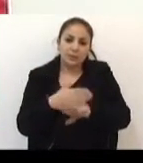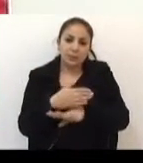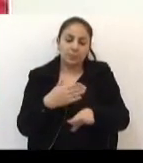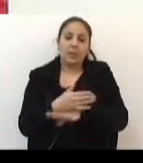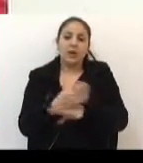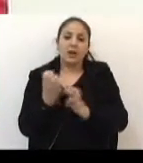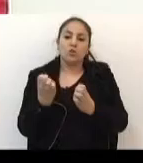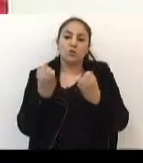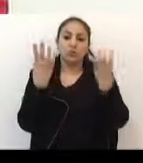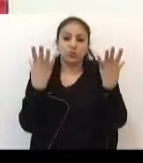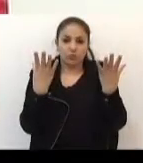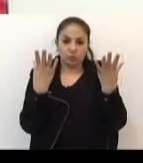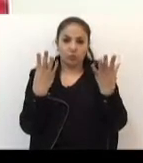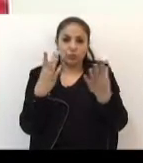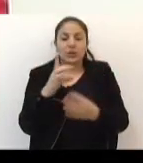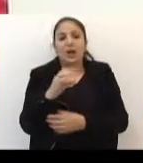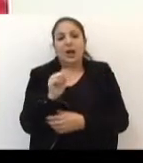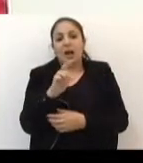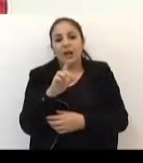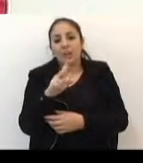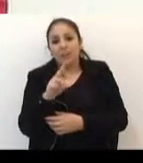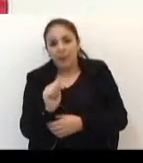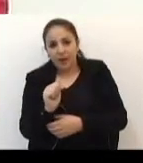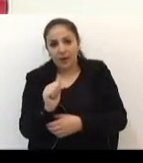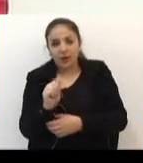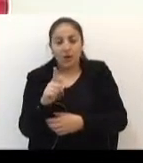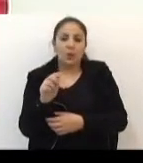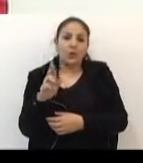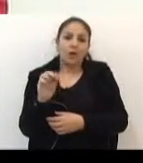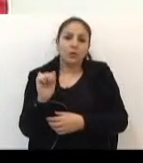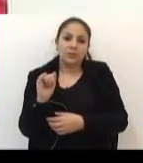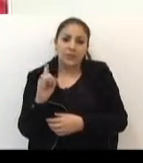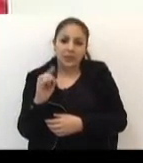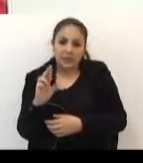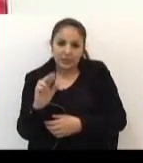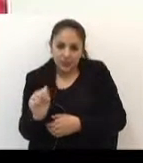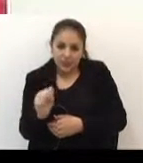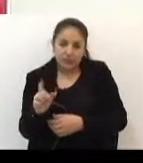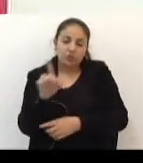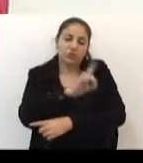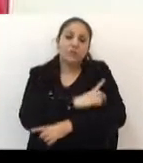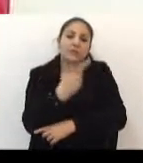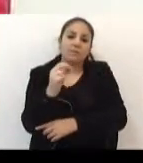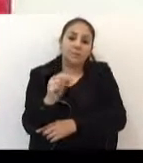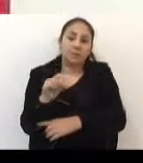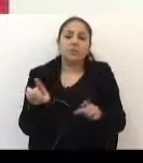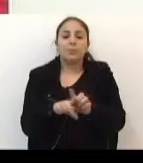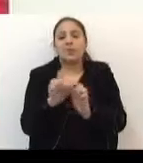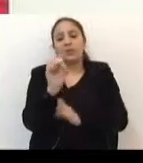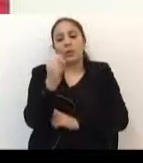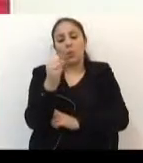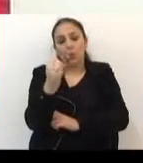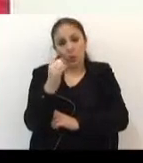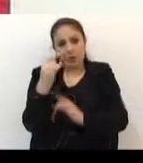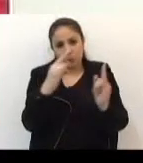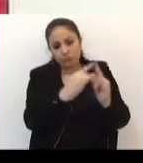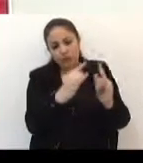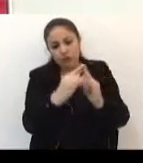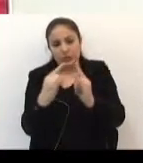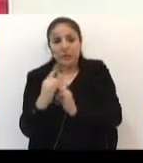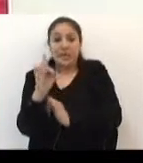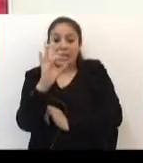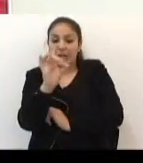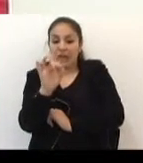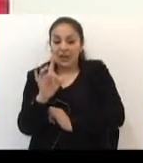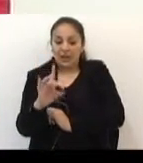Gilda, voltando então à Mostra da Cultura Gaúcha que acontece neste domingo, dia 13. São 8 entidades, como a senhora já disse, cada uma